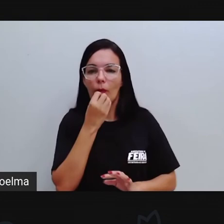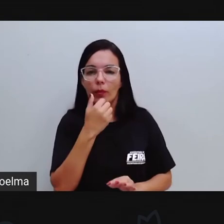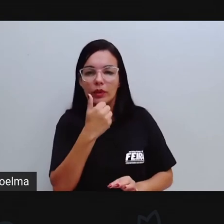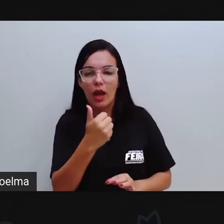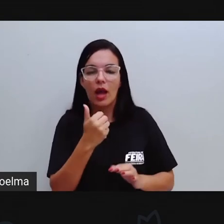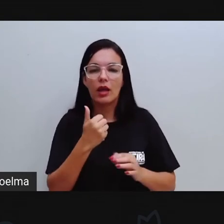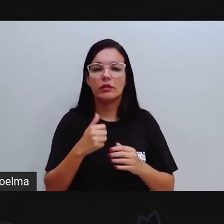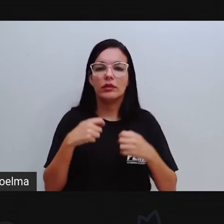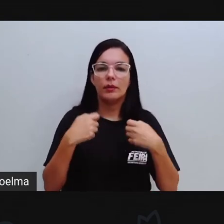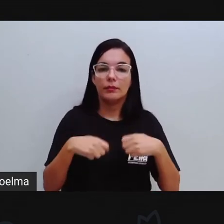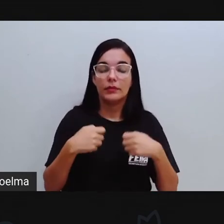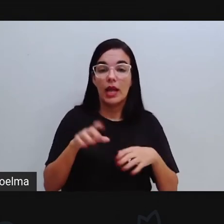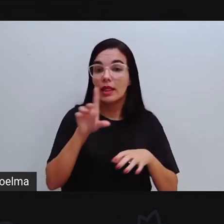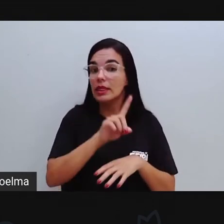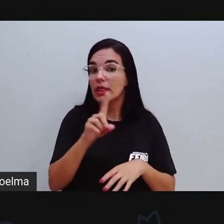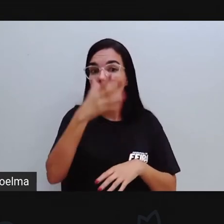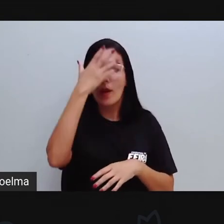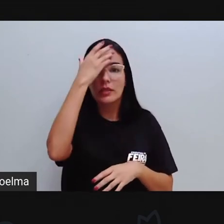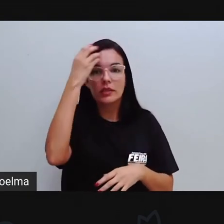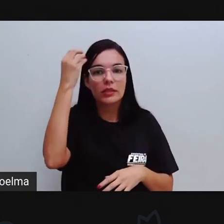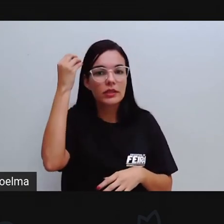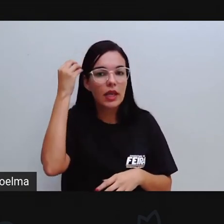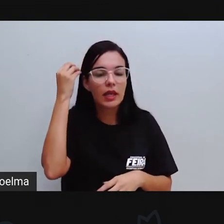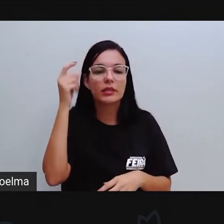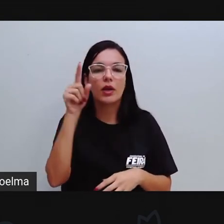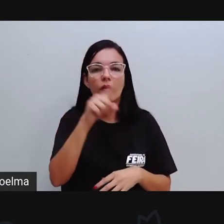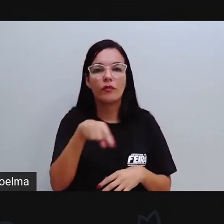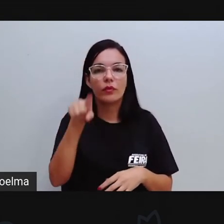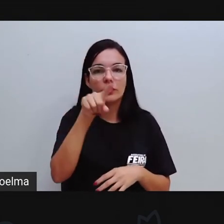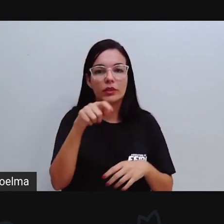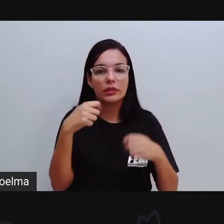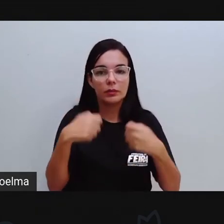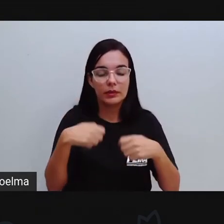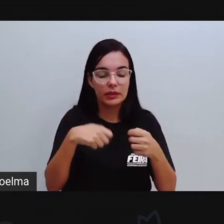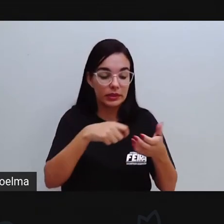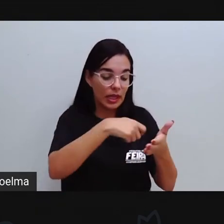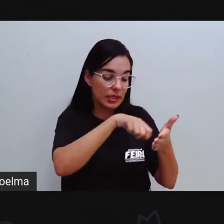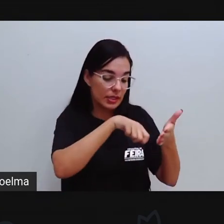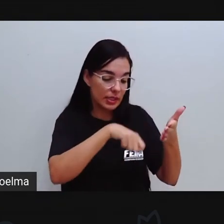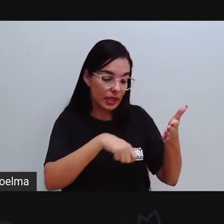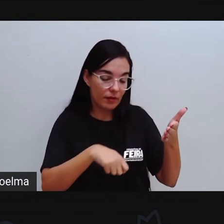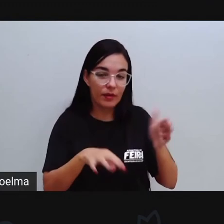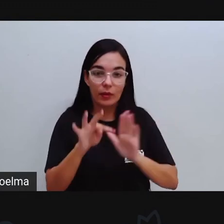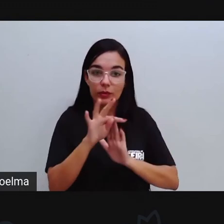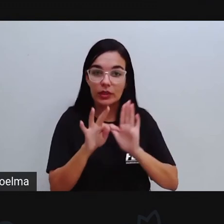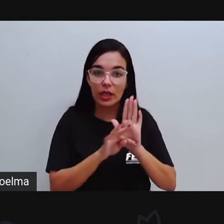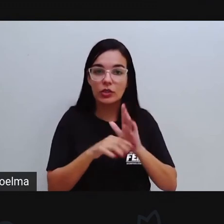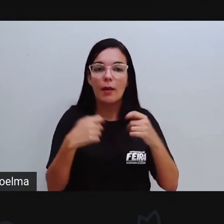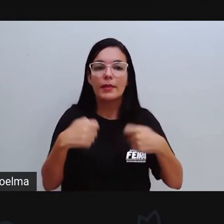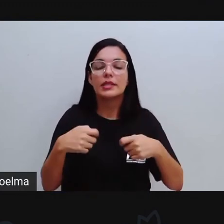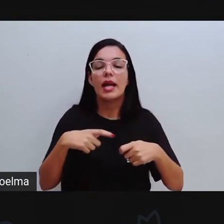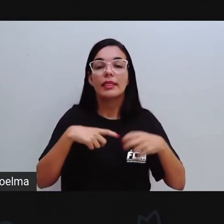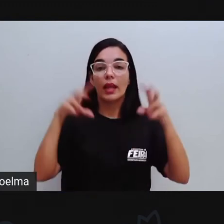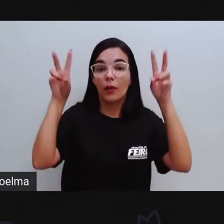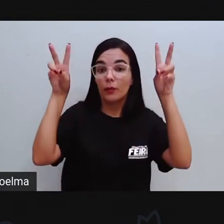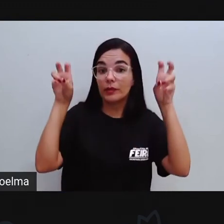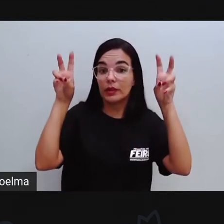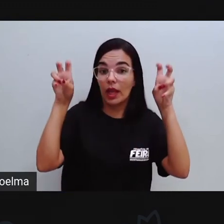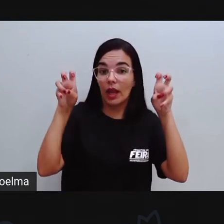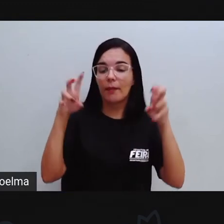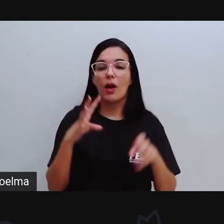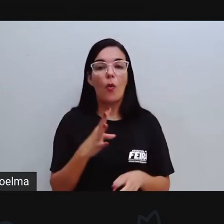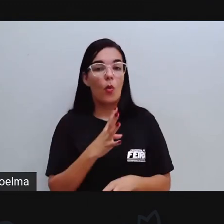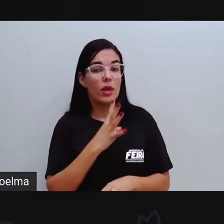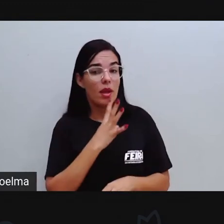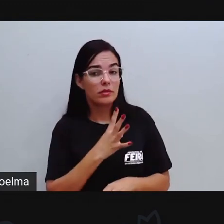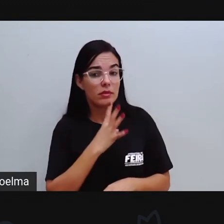tenham entendido. Não se esqueçam que vocês, para escrever esse texto, vocês precisam ter um tema, precisam conhecer sobre o